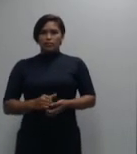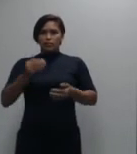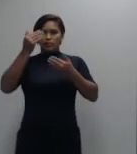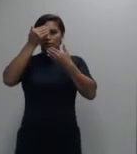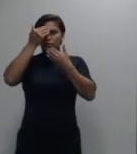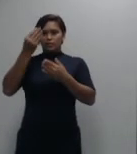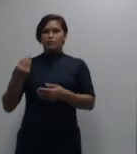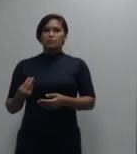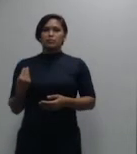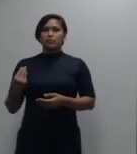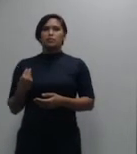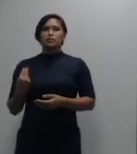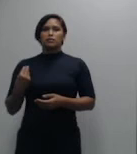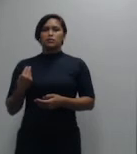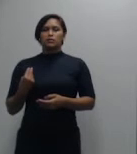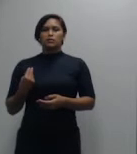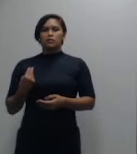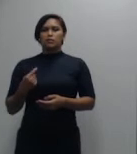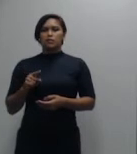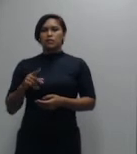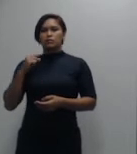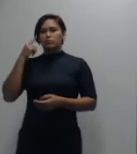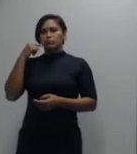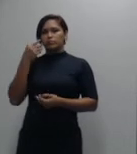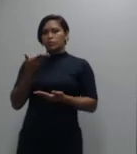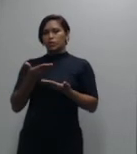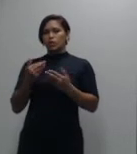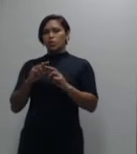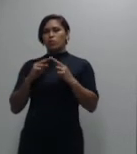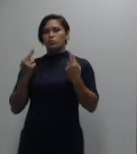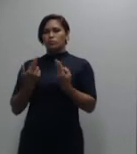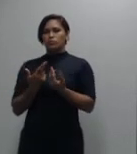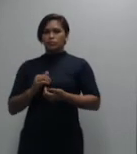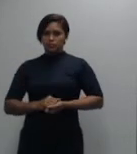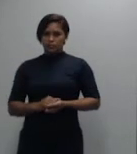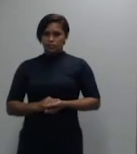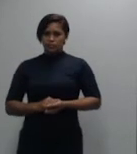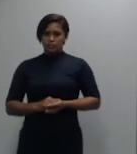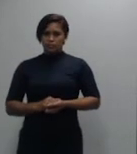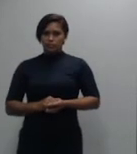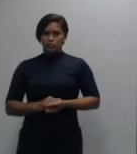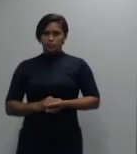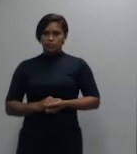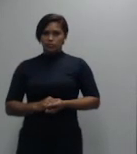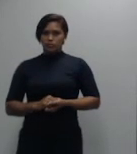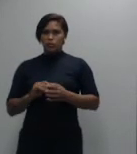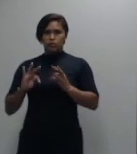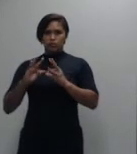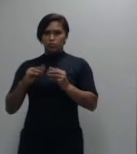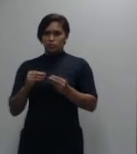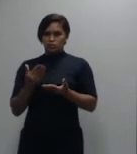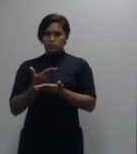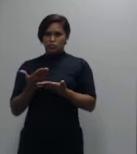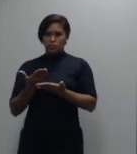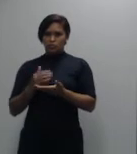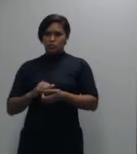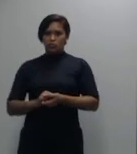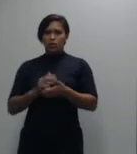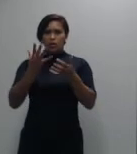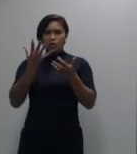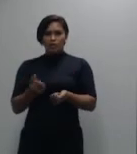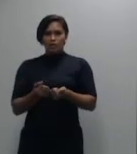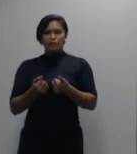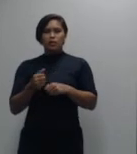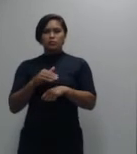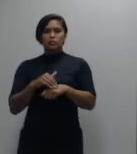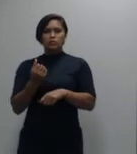presença dos eminente advogado e de todos vamos chamar agora